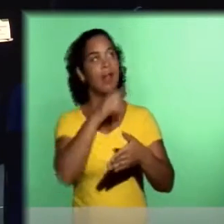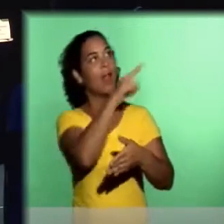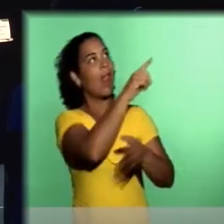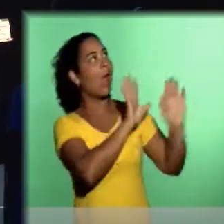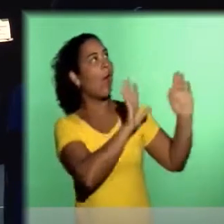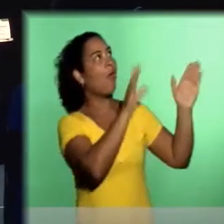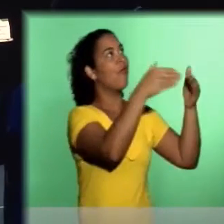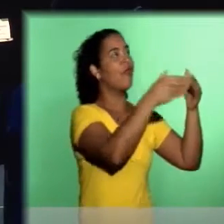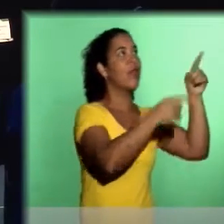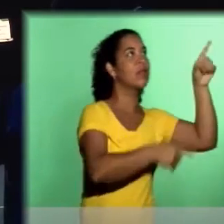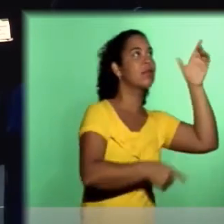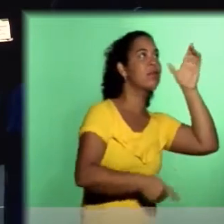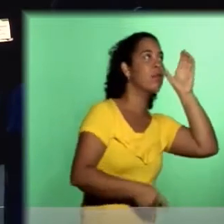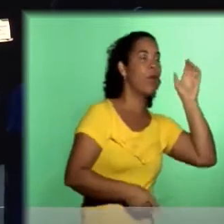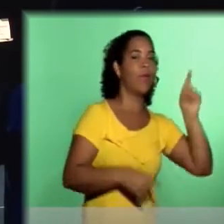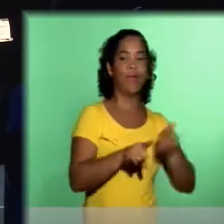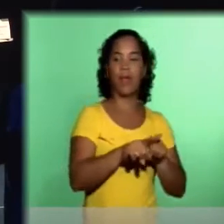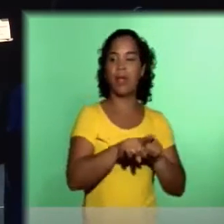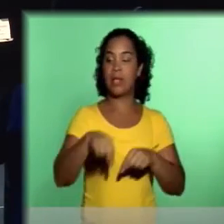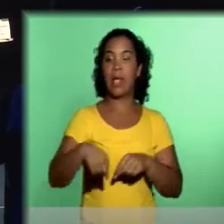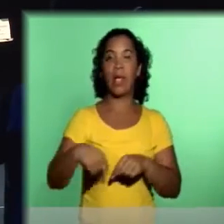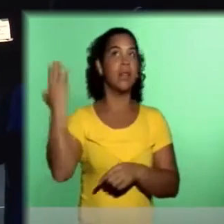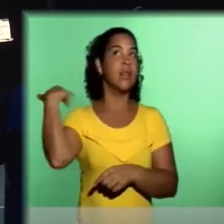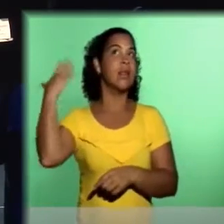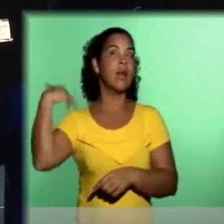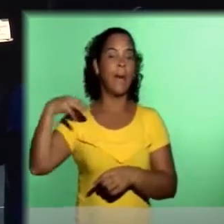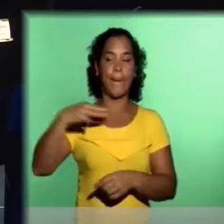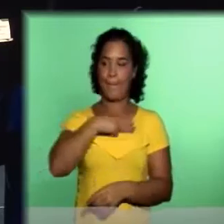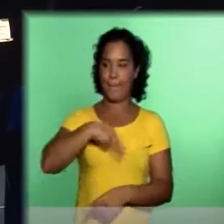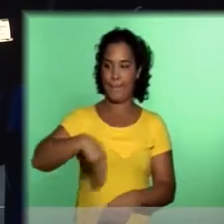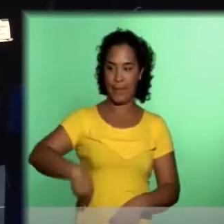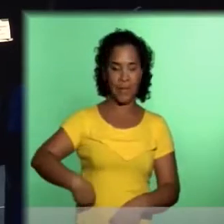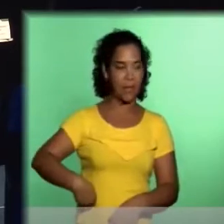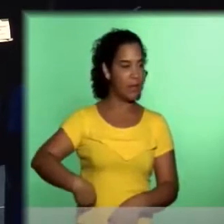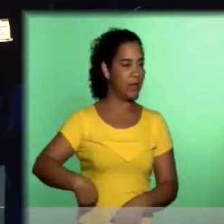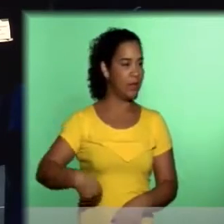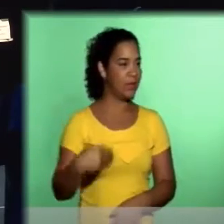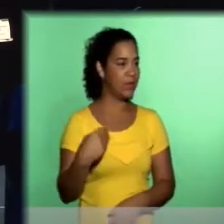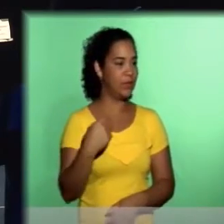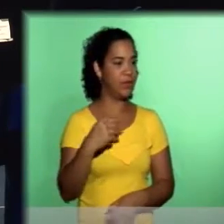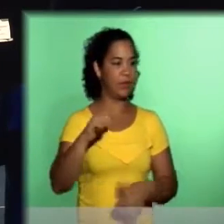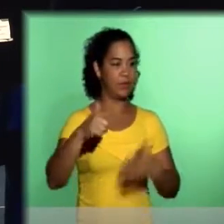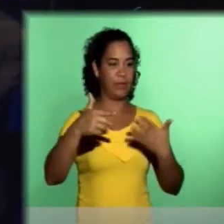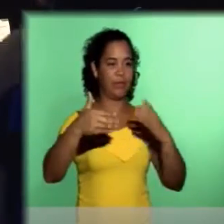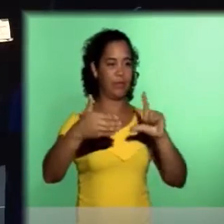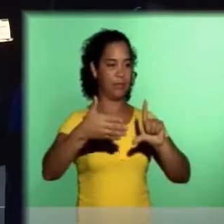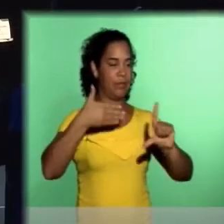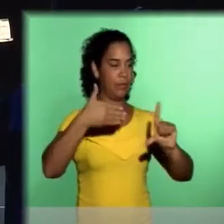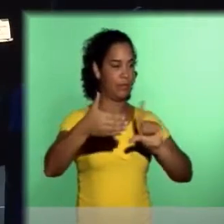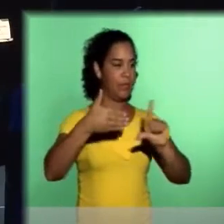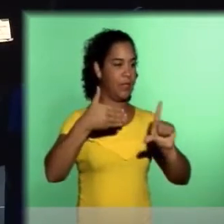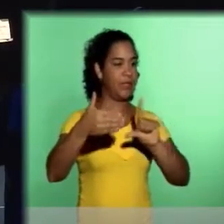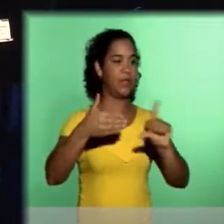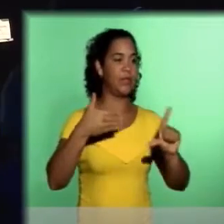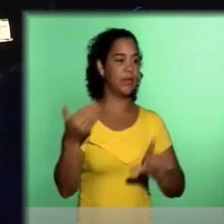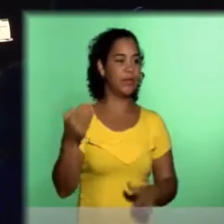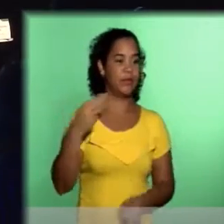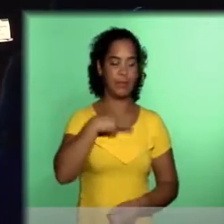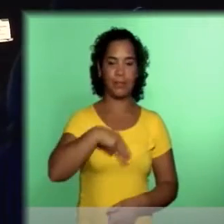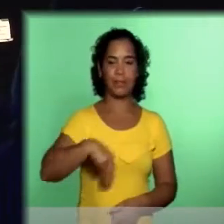lá no MEC, e o ministro era o Murilo Rinho, né? Naquela época que começou a